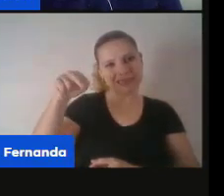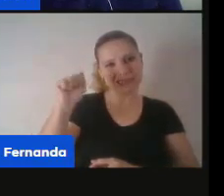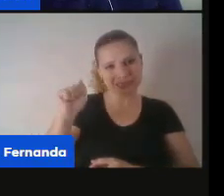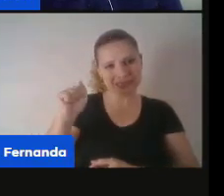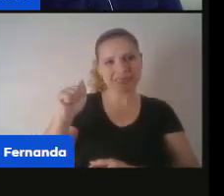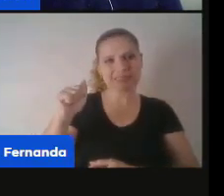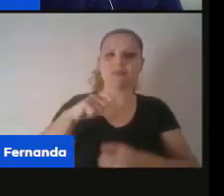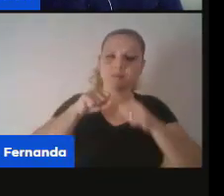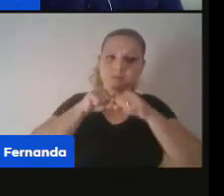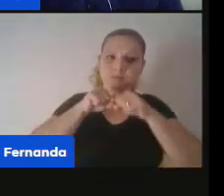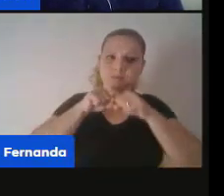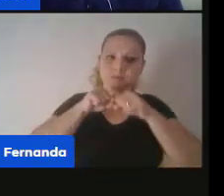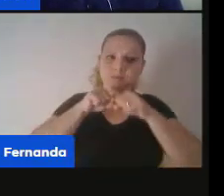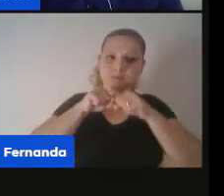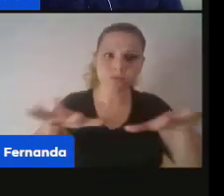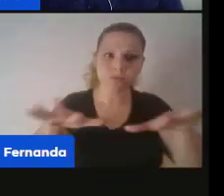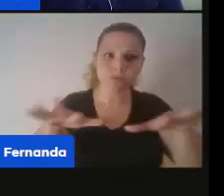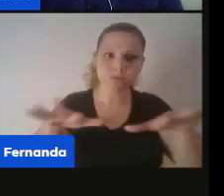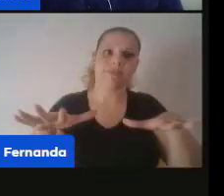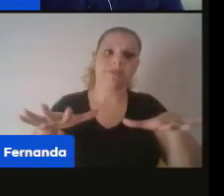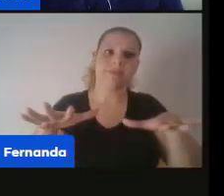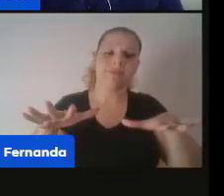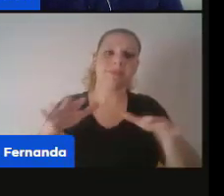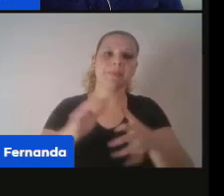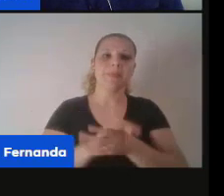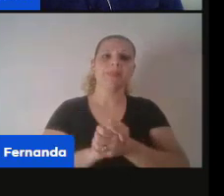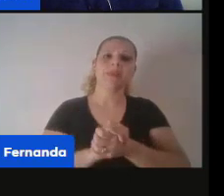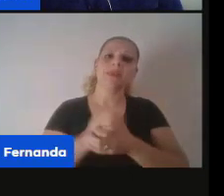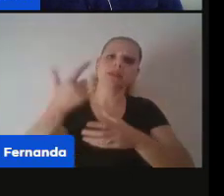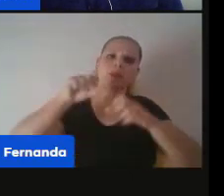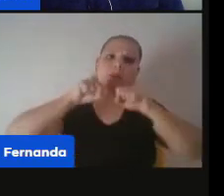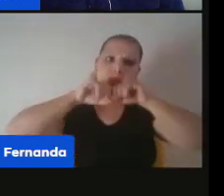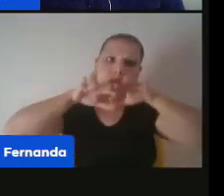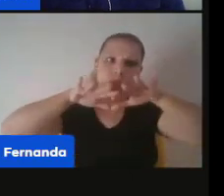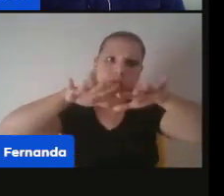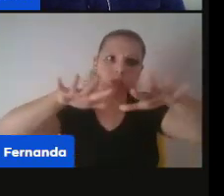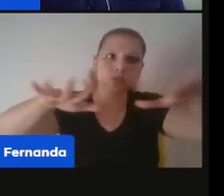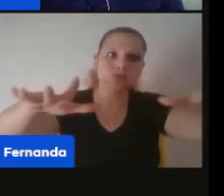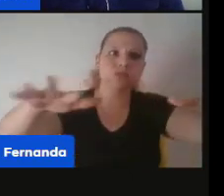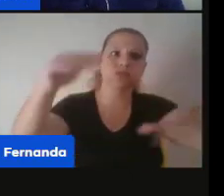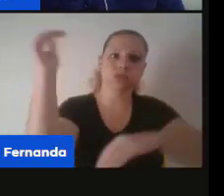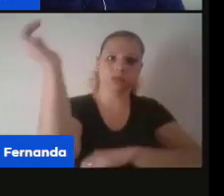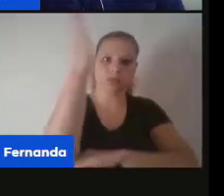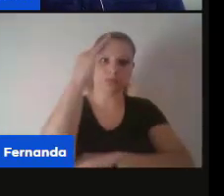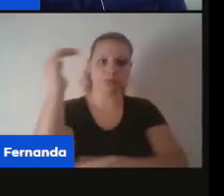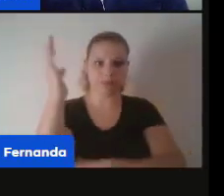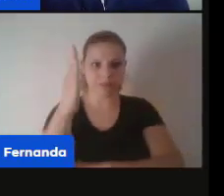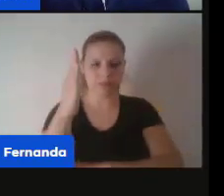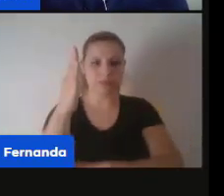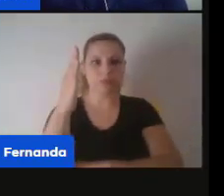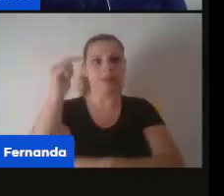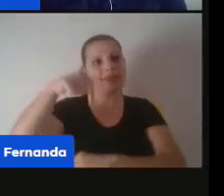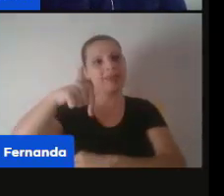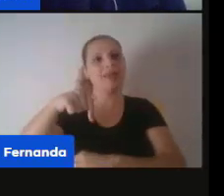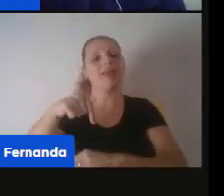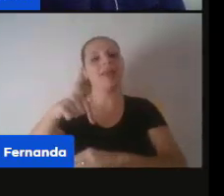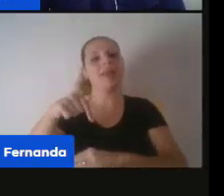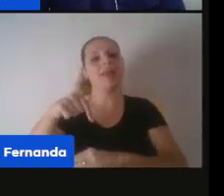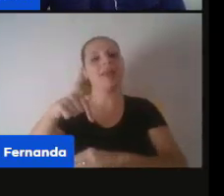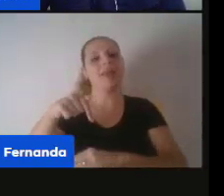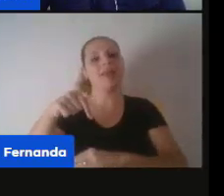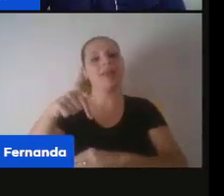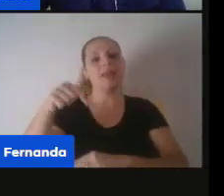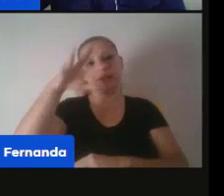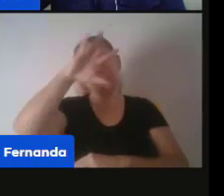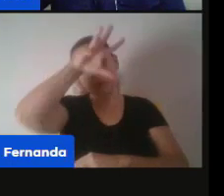da chikungunya, de lá para cá se espalhou pelo Brasil. Aqui no nosso estado chegou em 2016, na